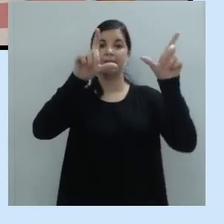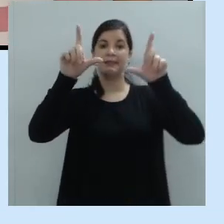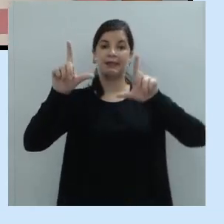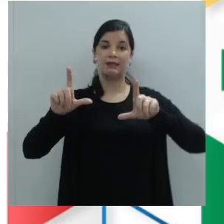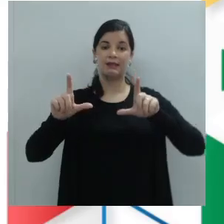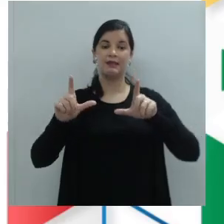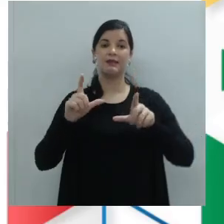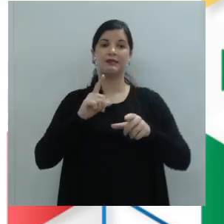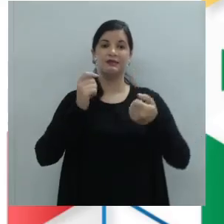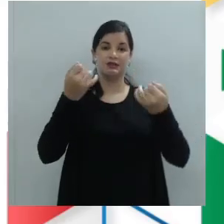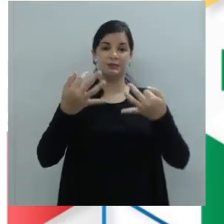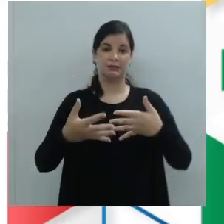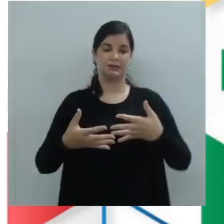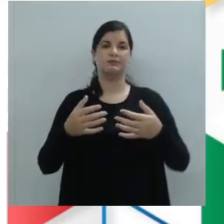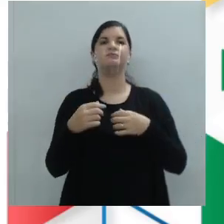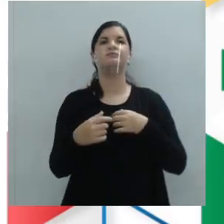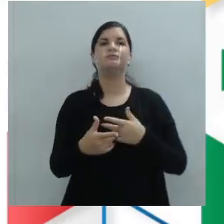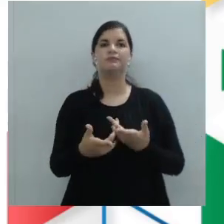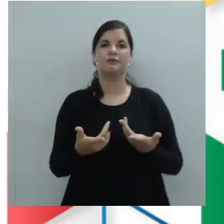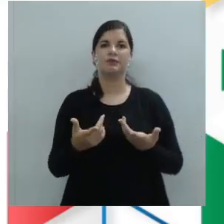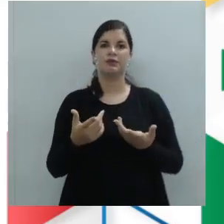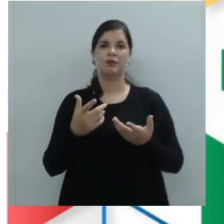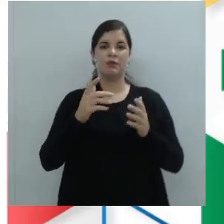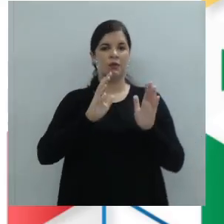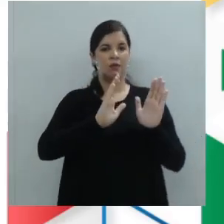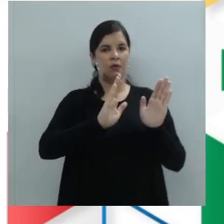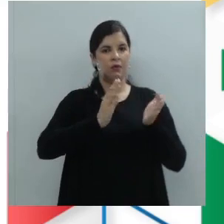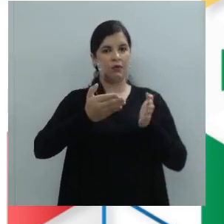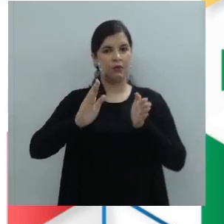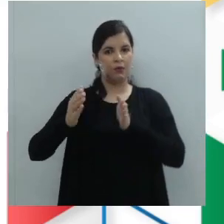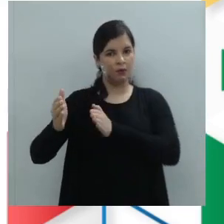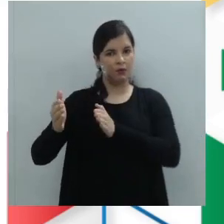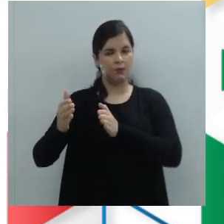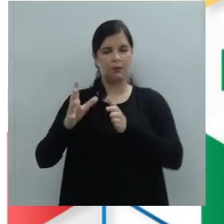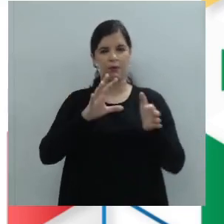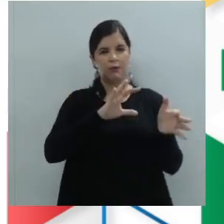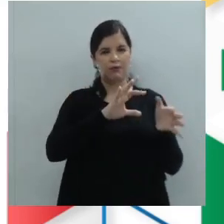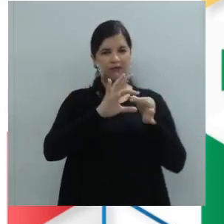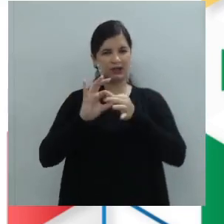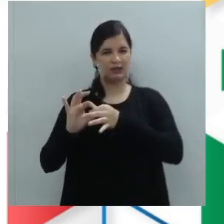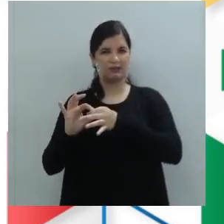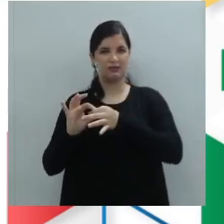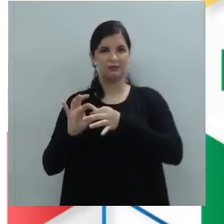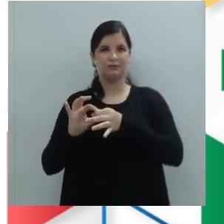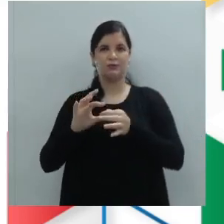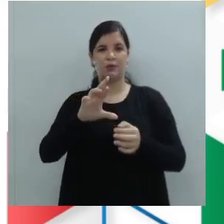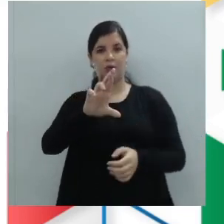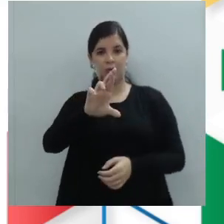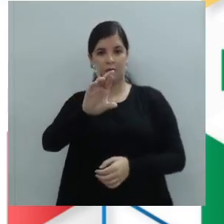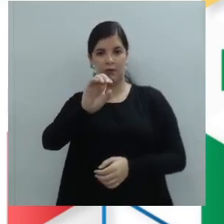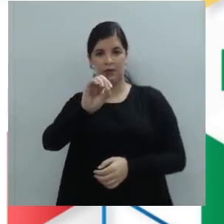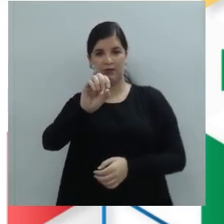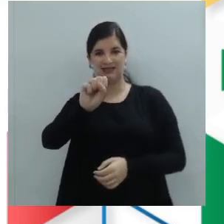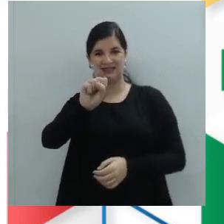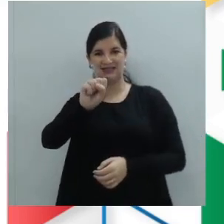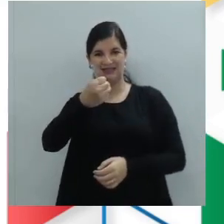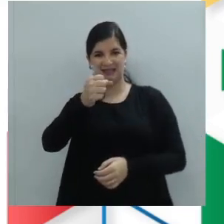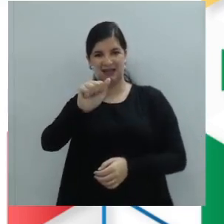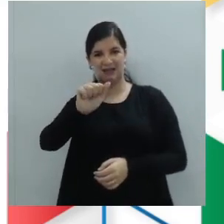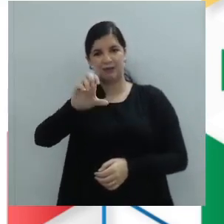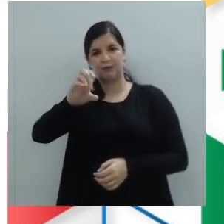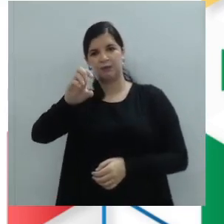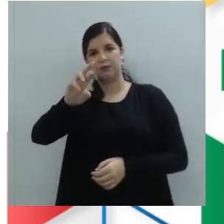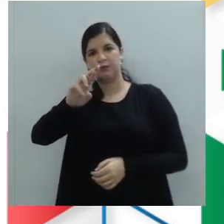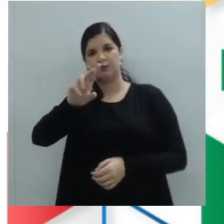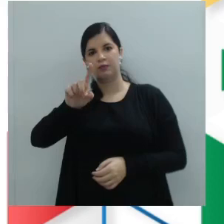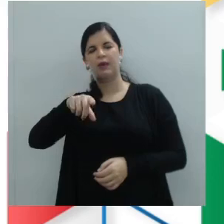ainda tenho a seguinte questão: as ordens ou fraternidades Rosa Cruz são organizações, como